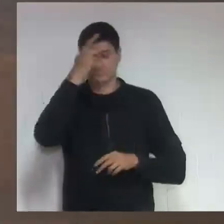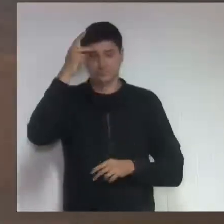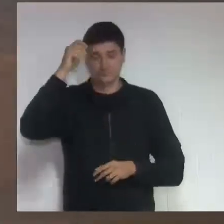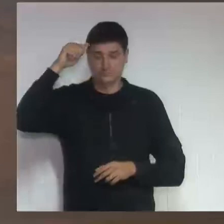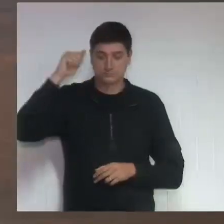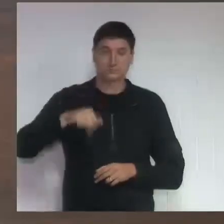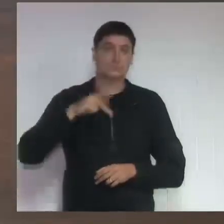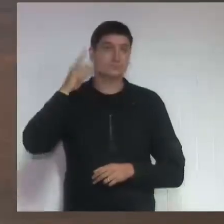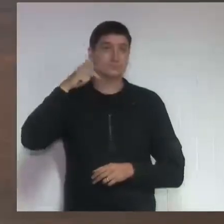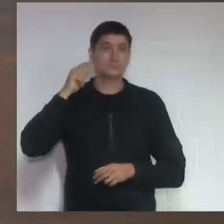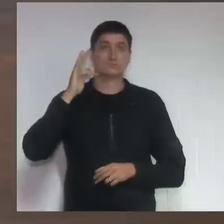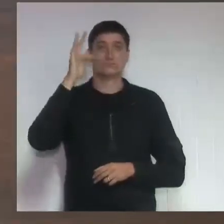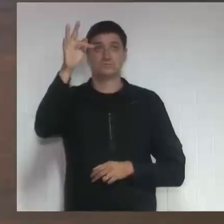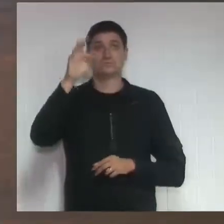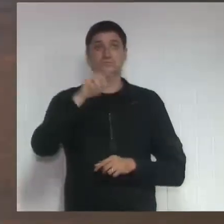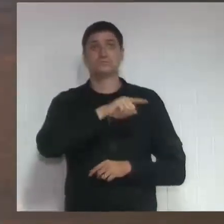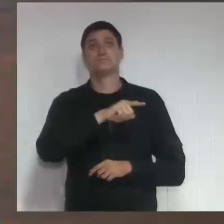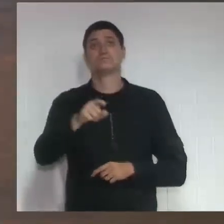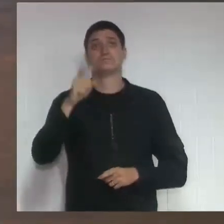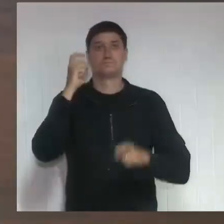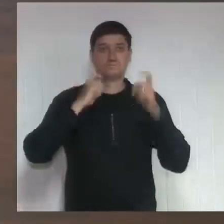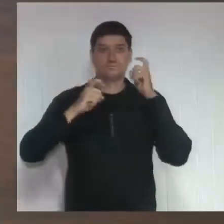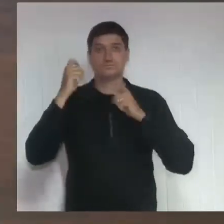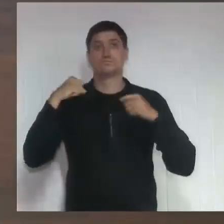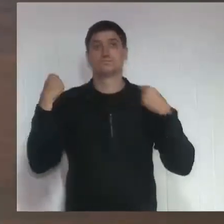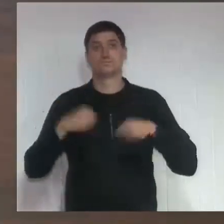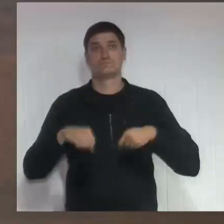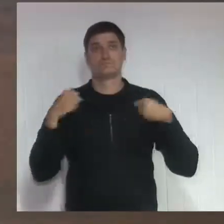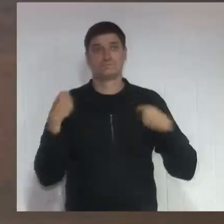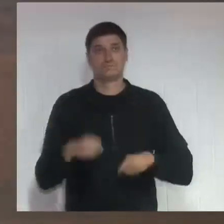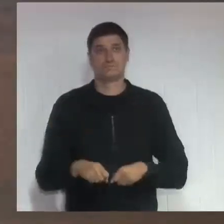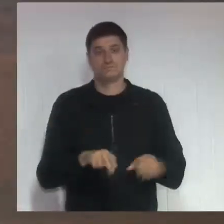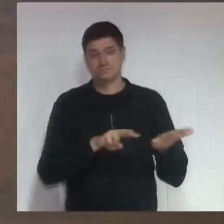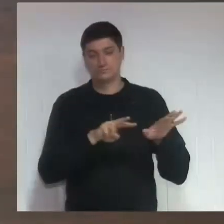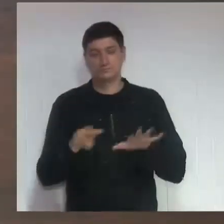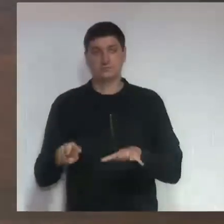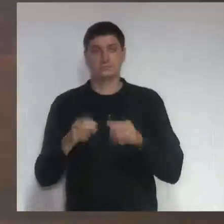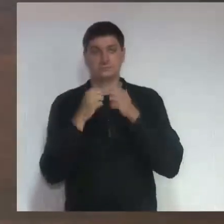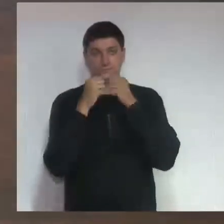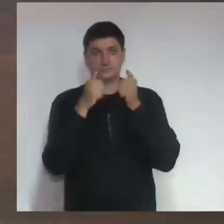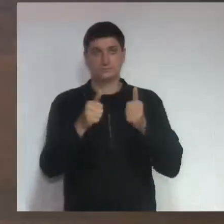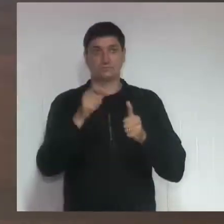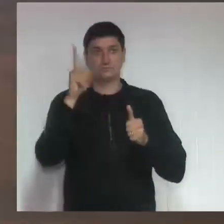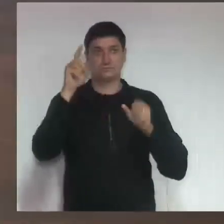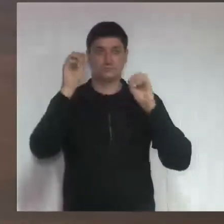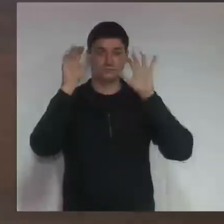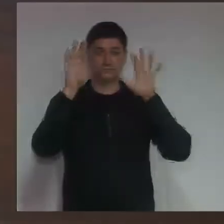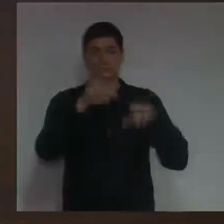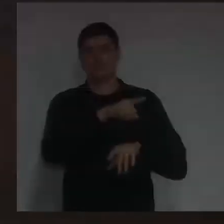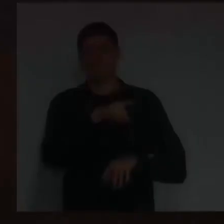da cidade faz parte das nossas ações. Desejo a todos uma ótima semana, fiquem com Deus. Por essa noite é só. Vereador